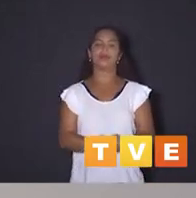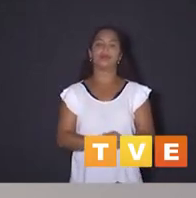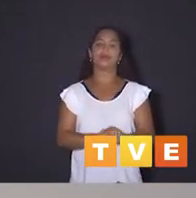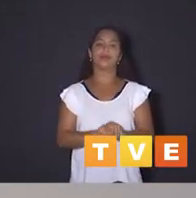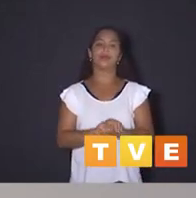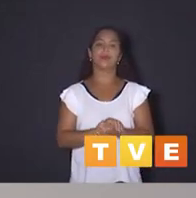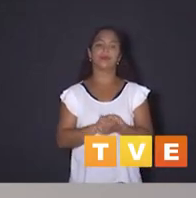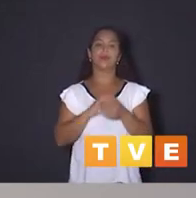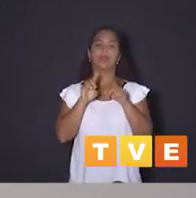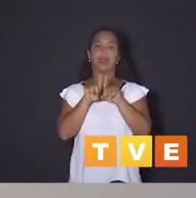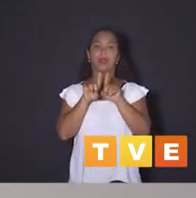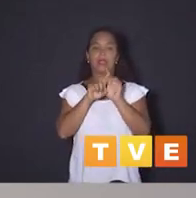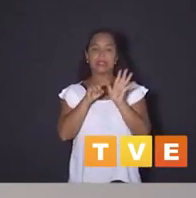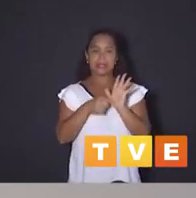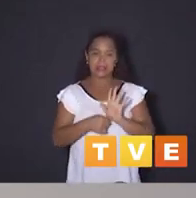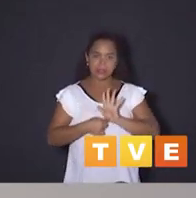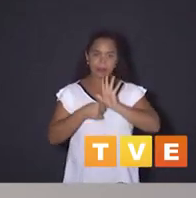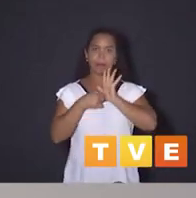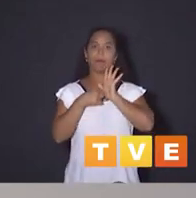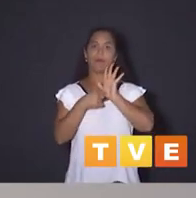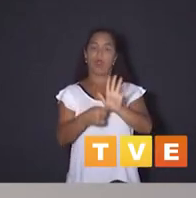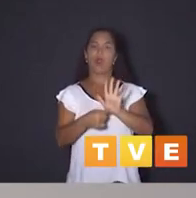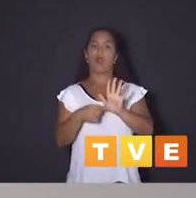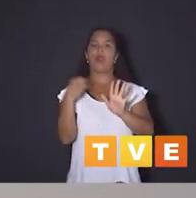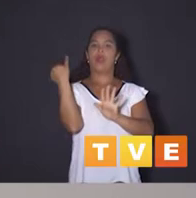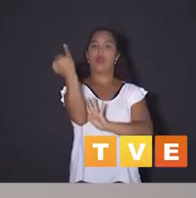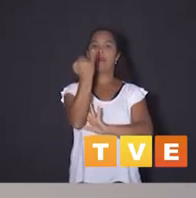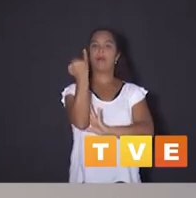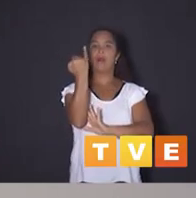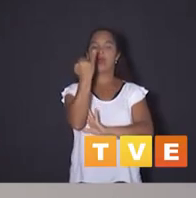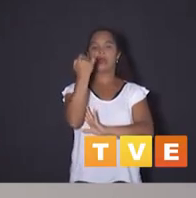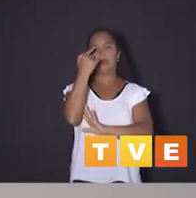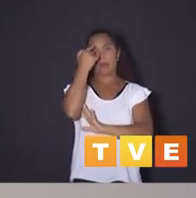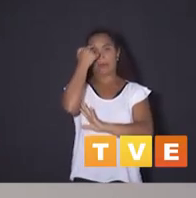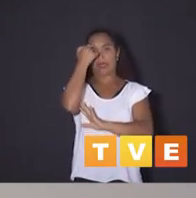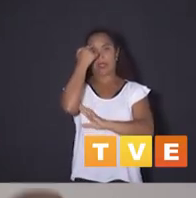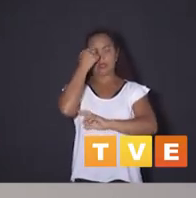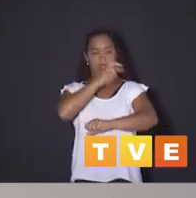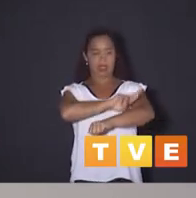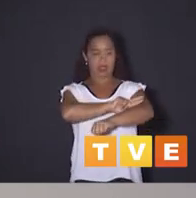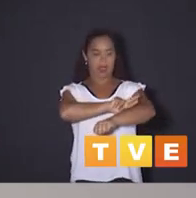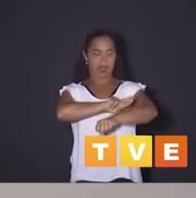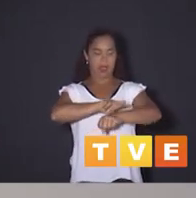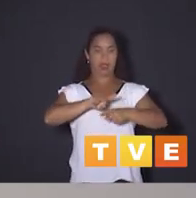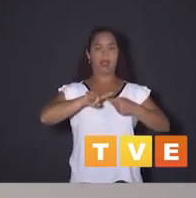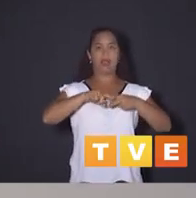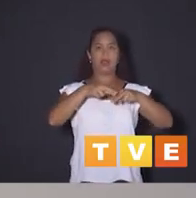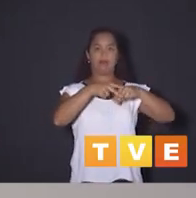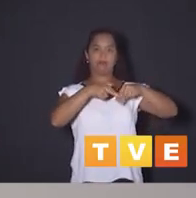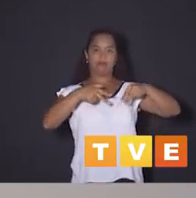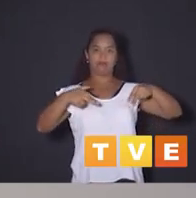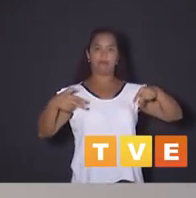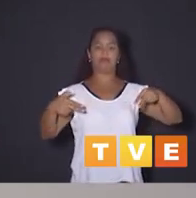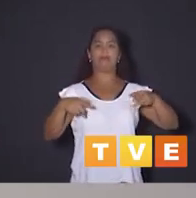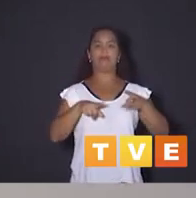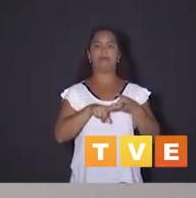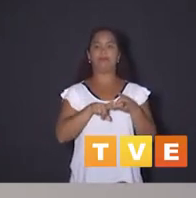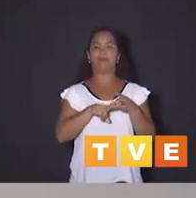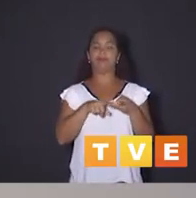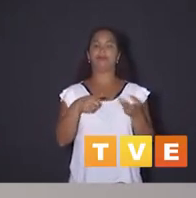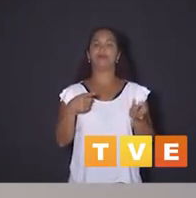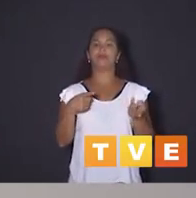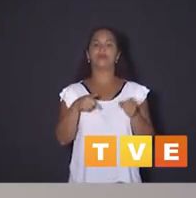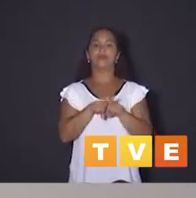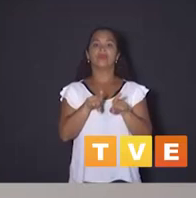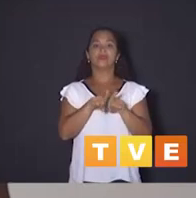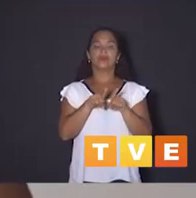ratifique a importância de se pensar é gênero raça e todas as suas intersecções qualidades quando a gente fala